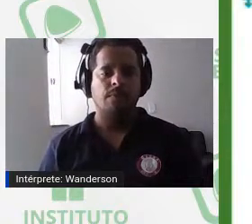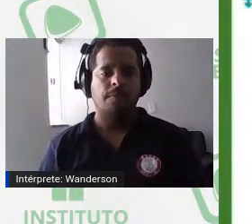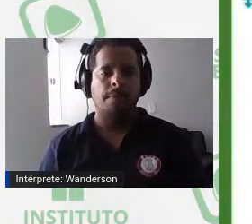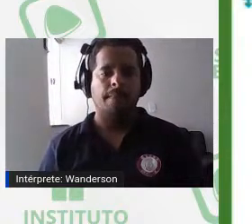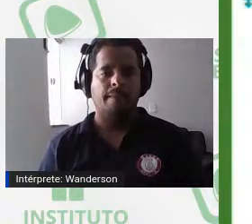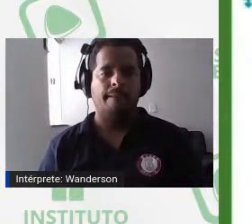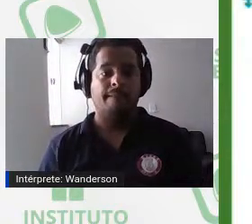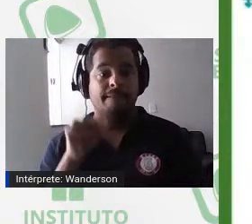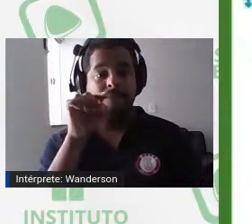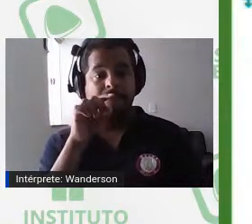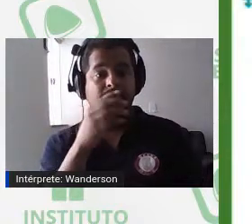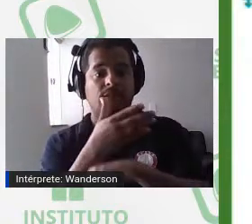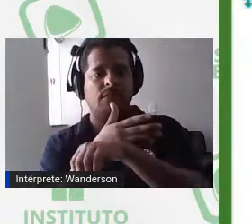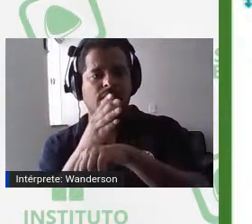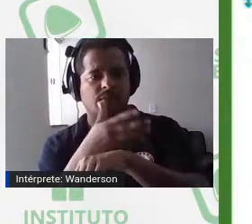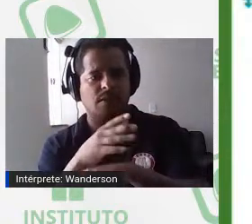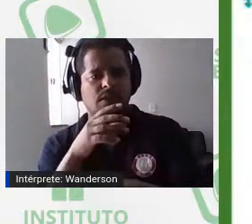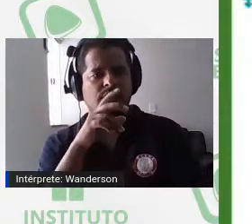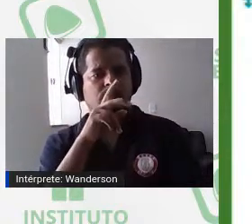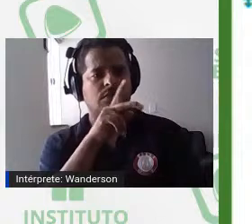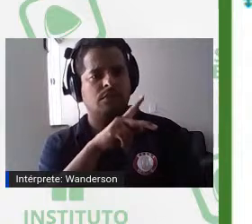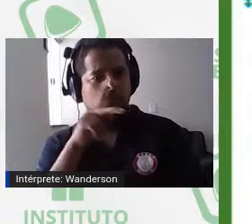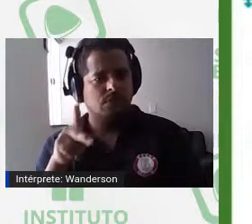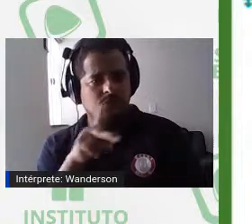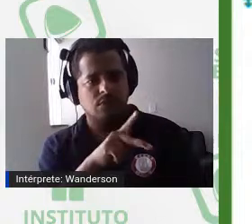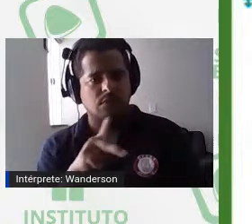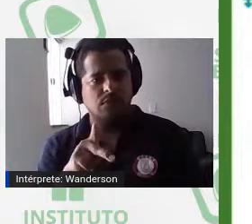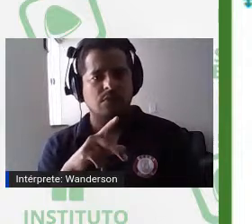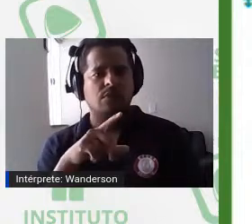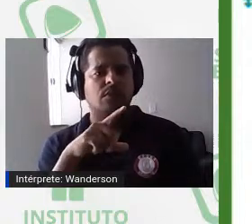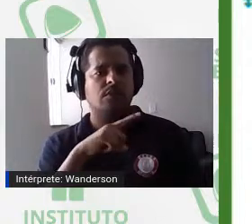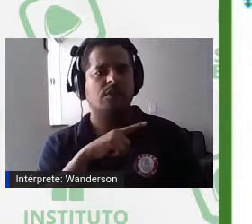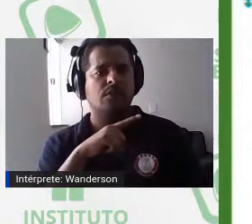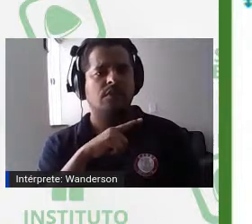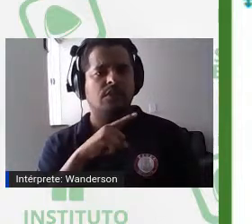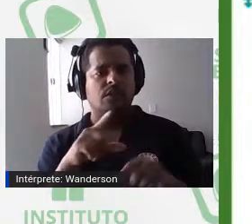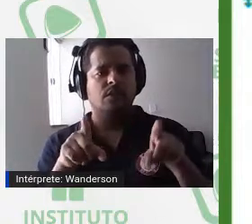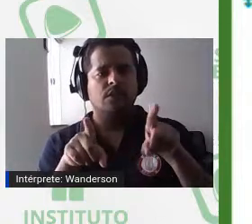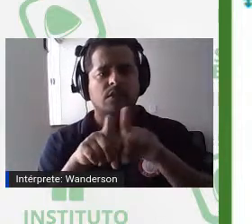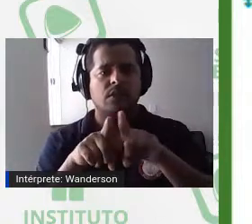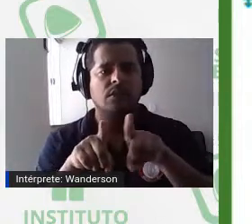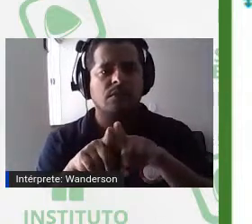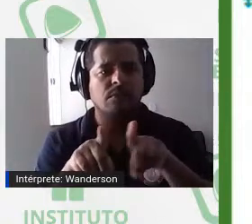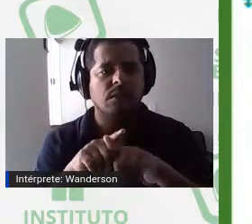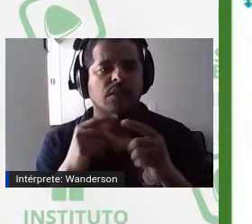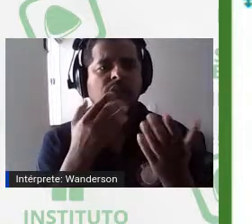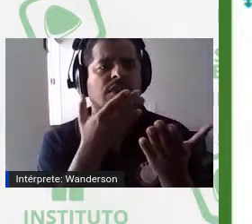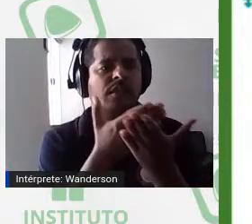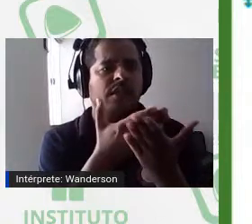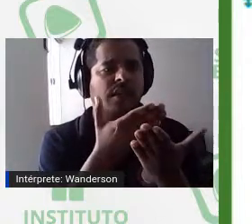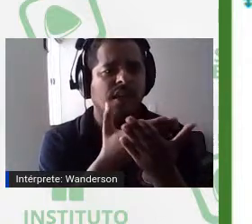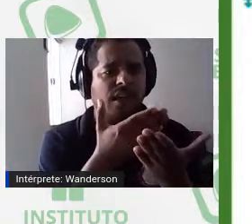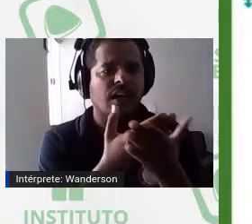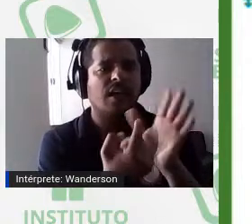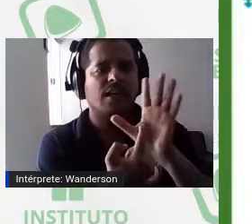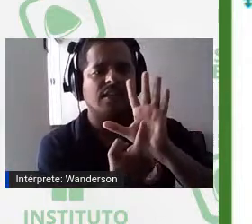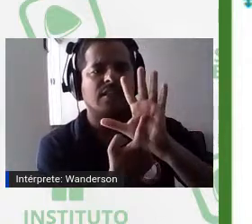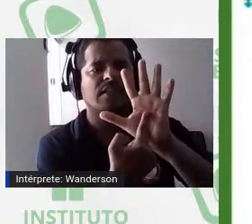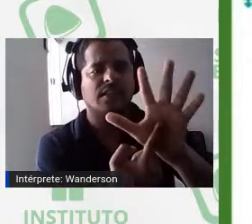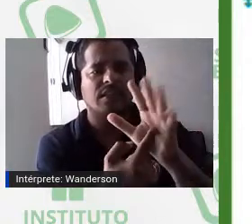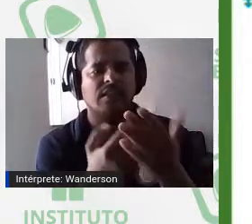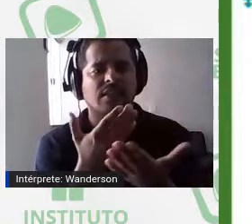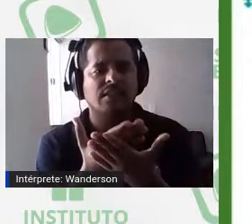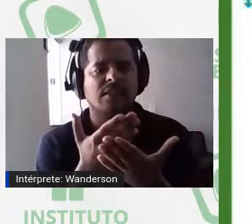A prática docente, ela ocorreu em momentos, em aulas dispositivas e aulas de atendimento